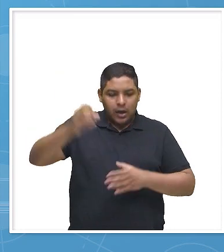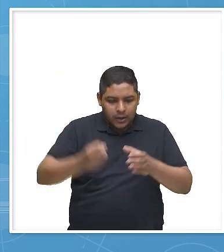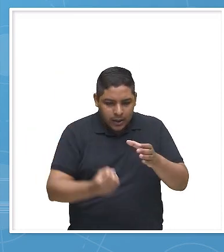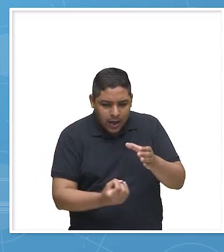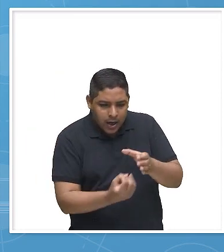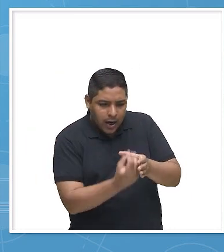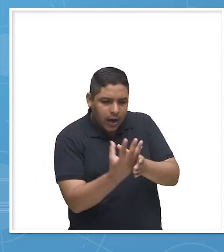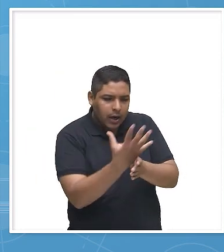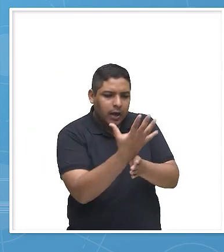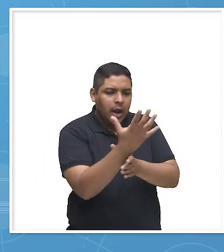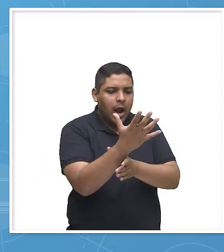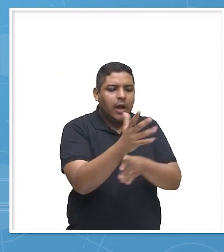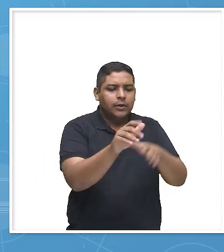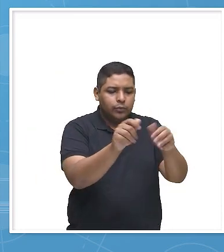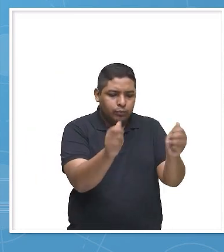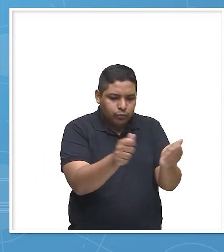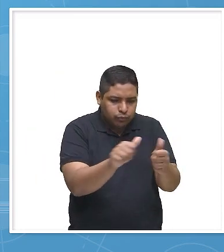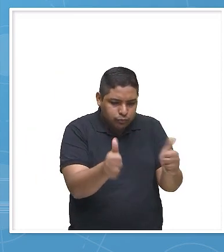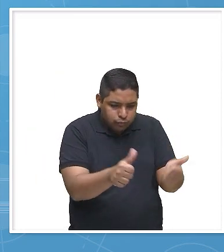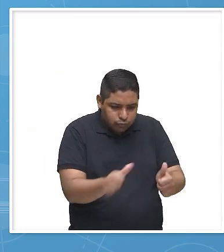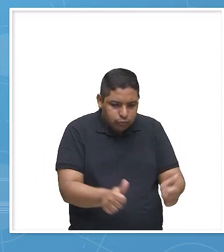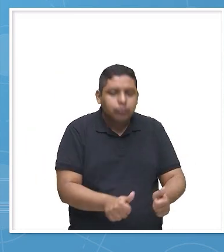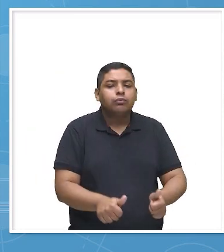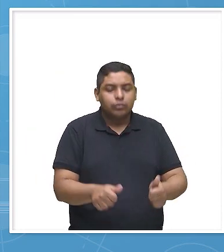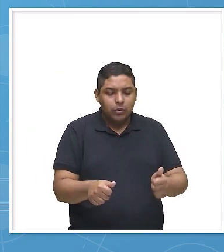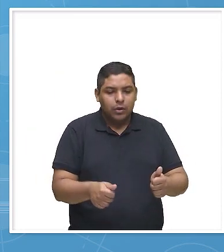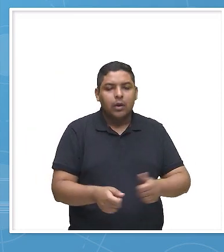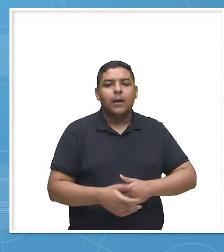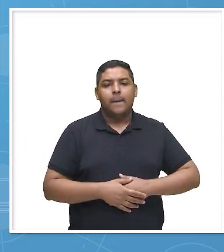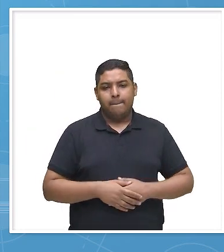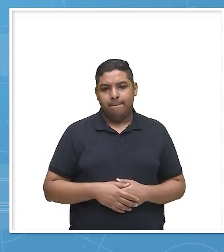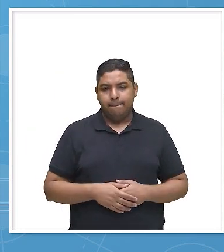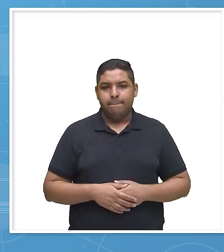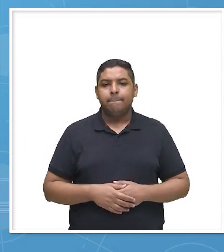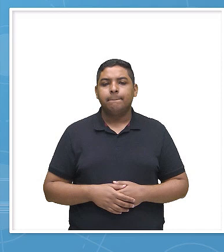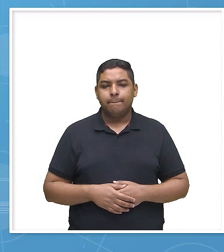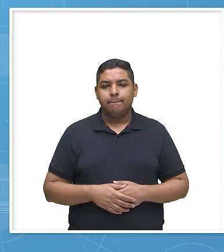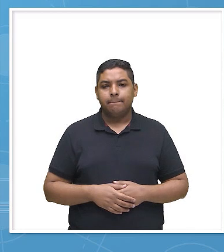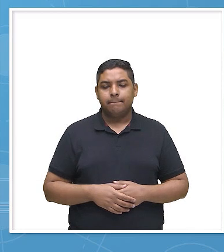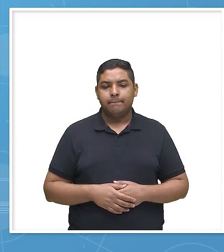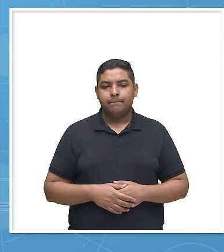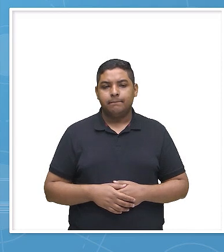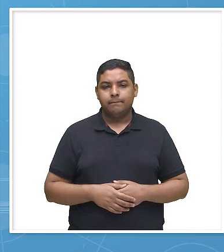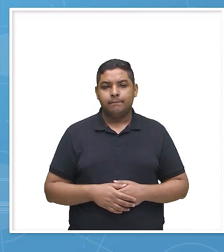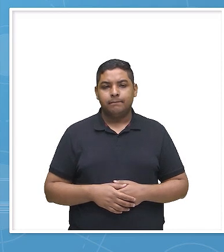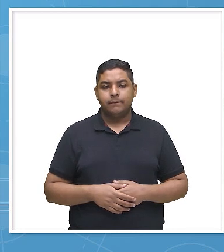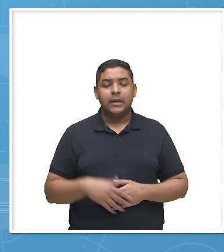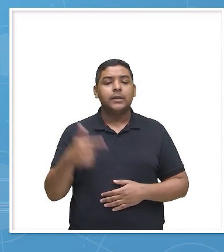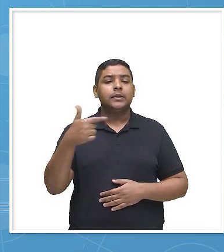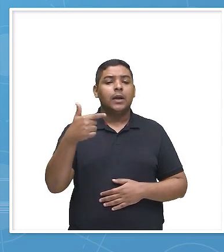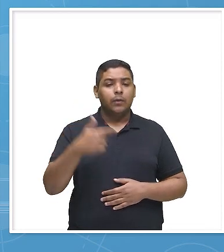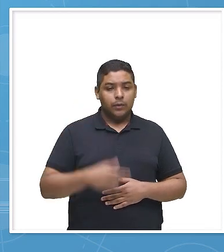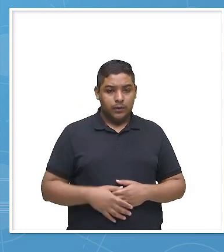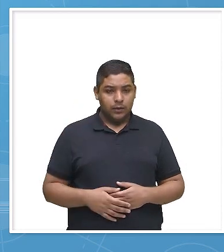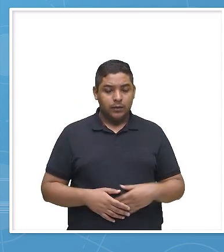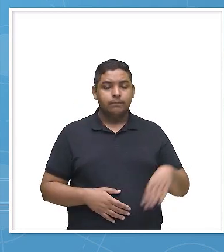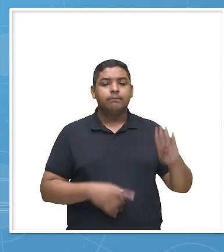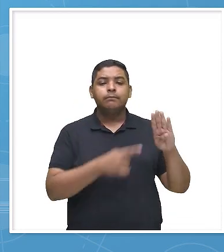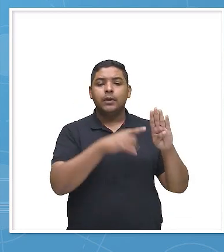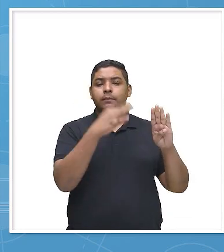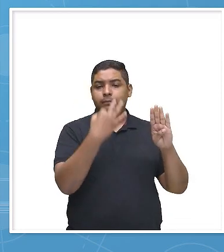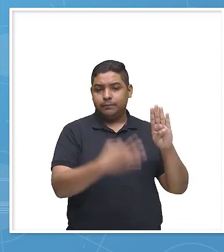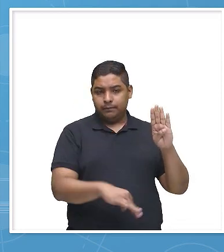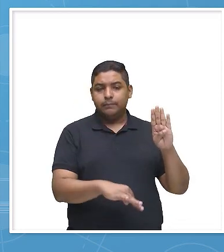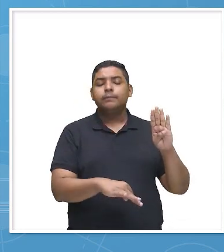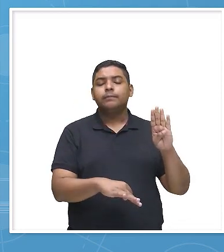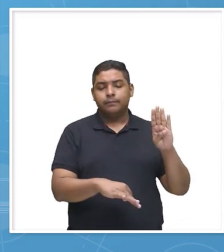concebido inteligivelmente. Portanto, galerinha, segunda questão, alternativa correta, letra B.